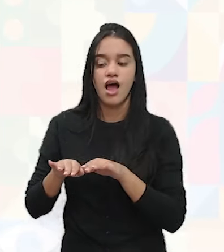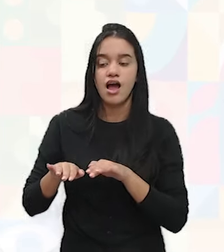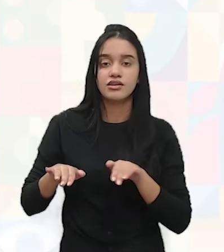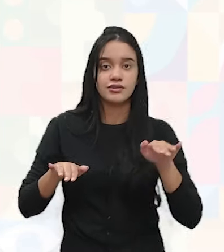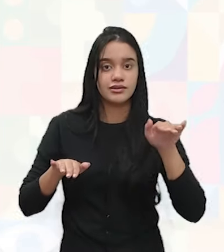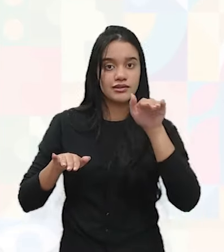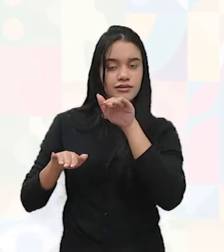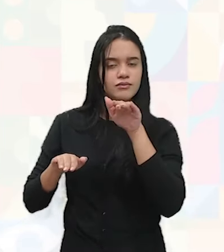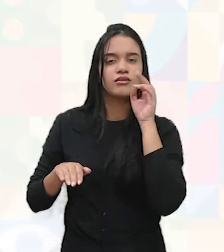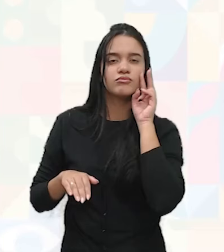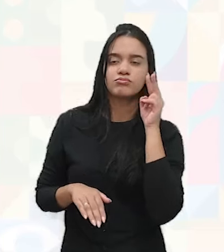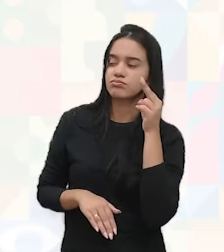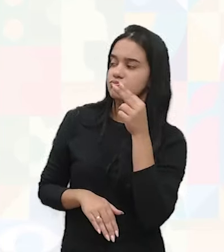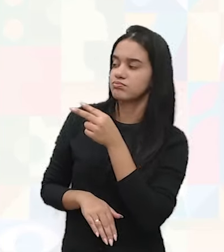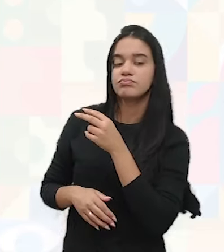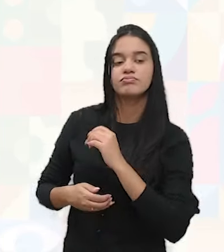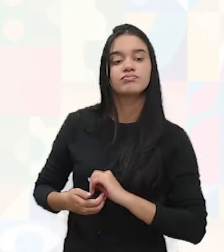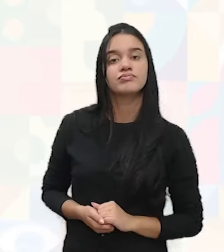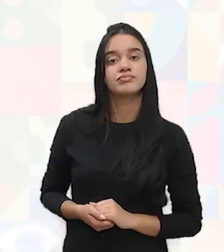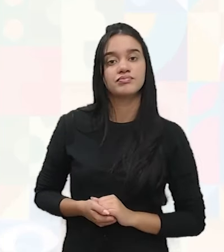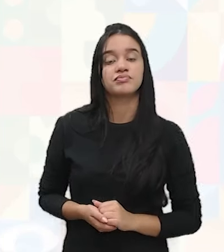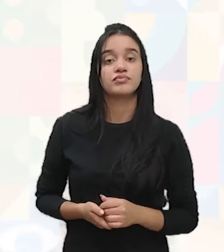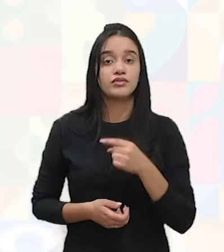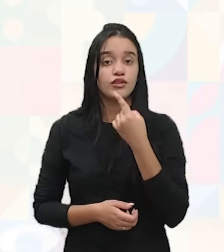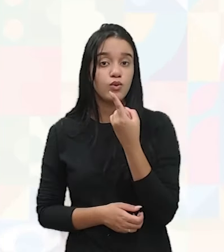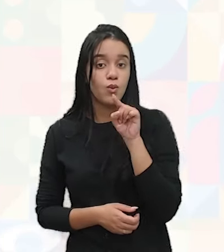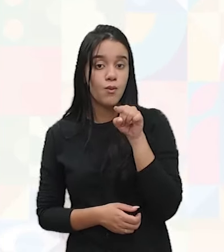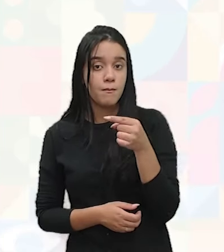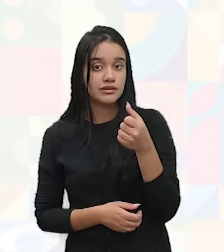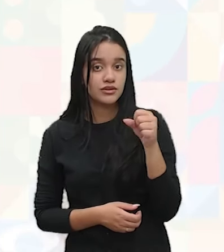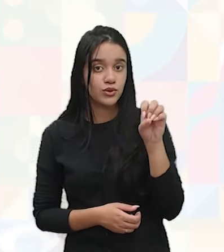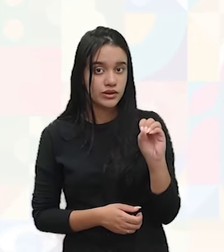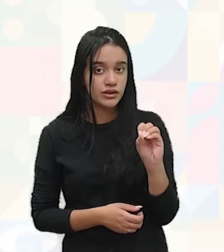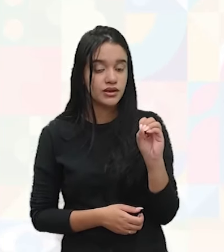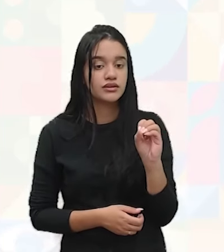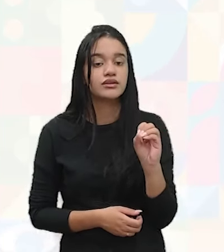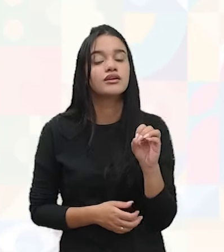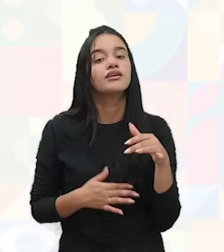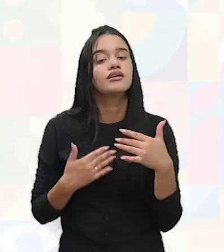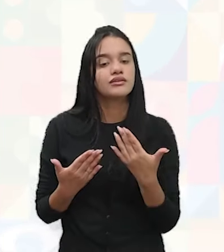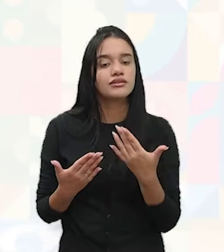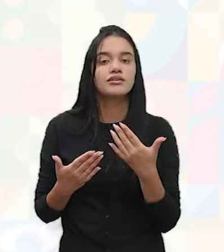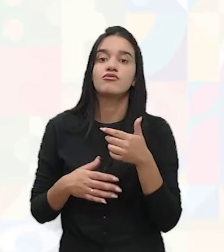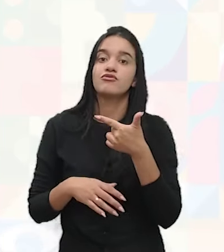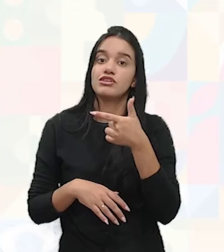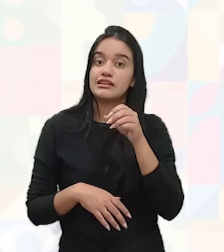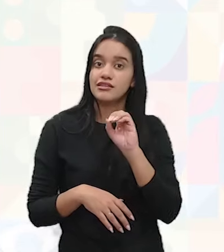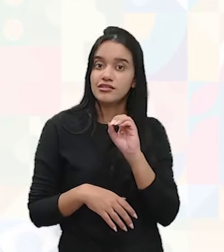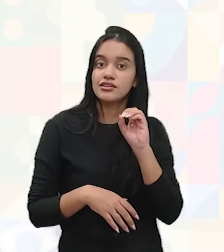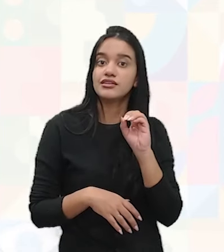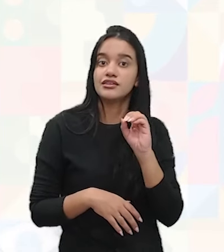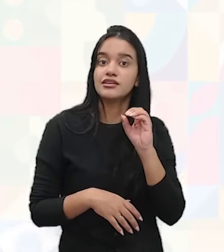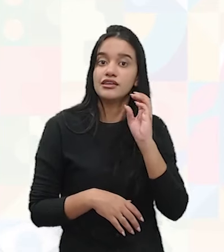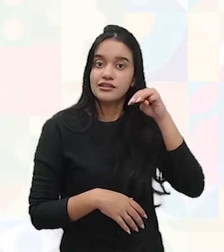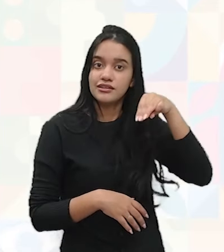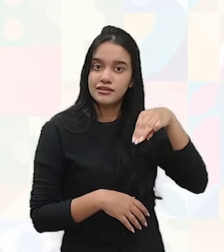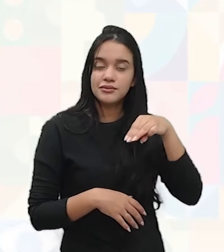também vocês podem observar ela deve estar a 1,80 m do piso então a 20 cm acima do